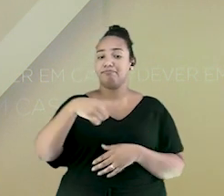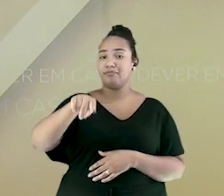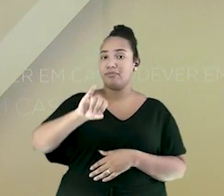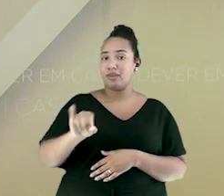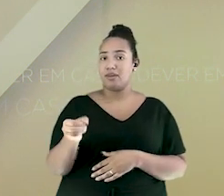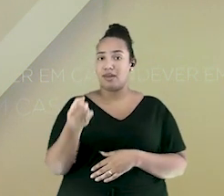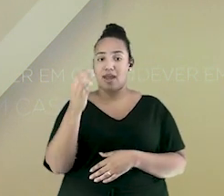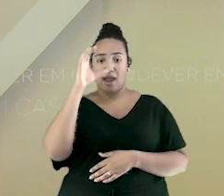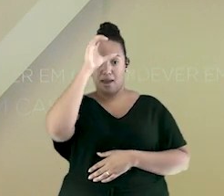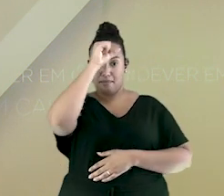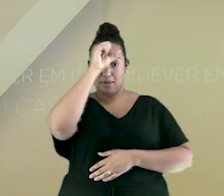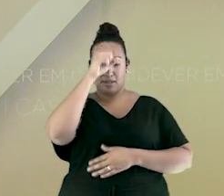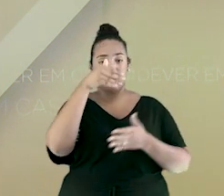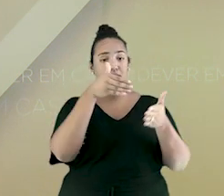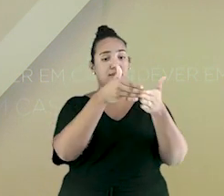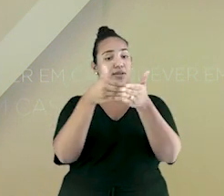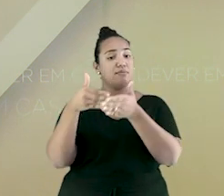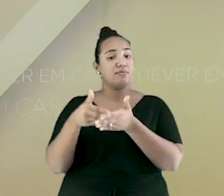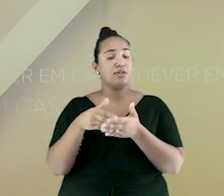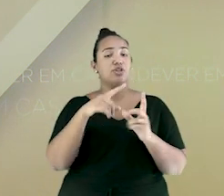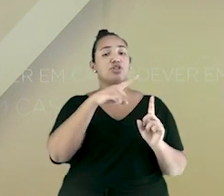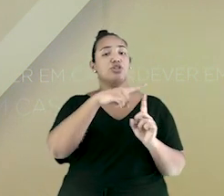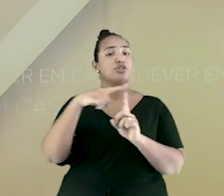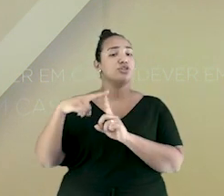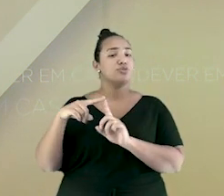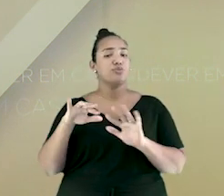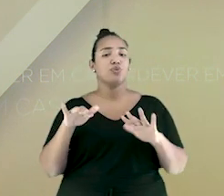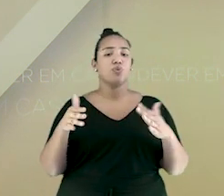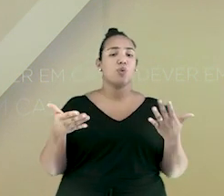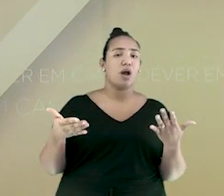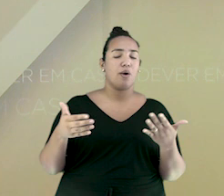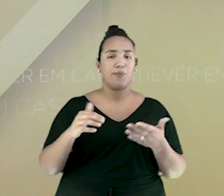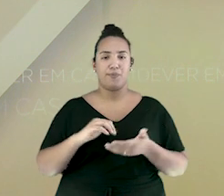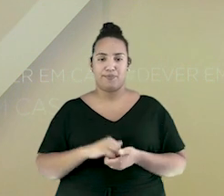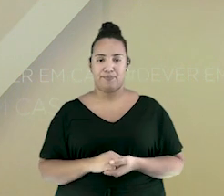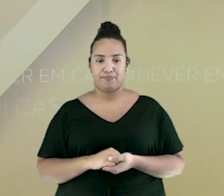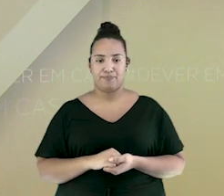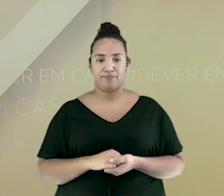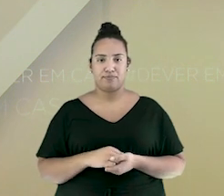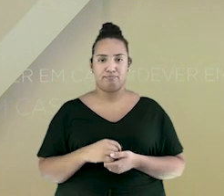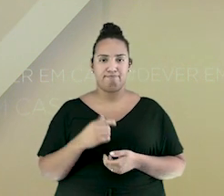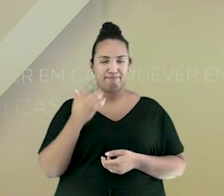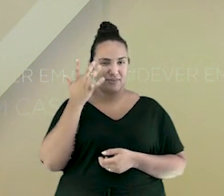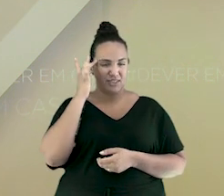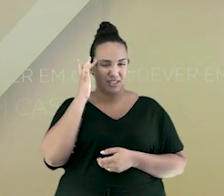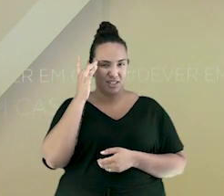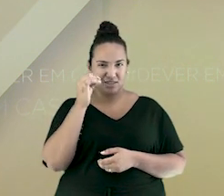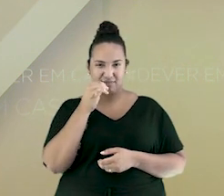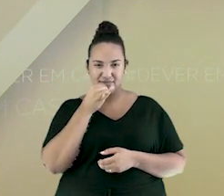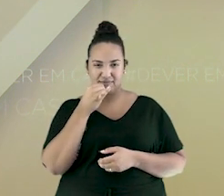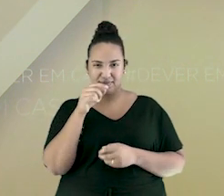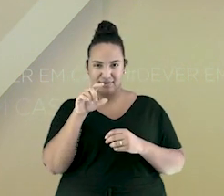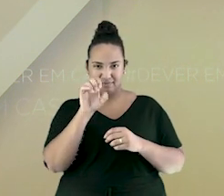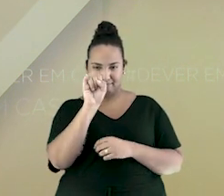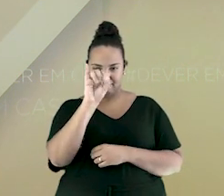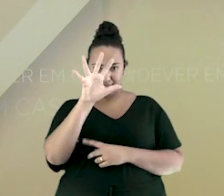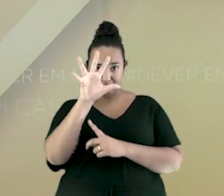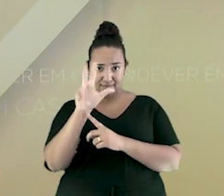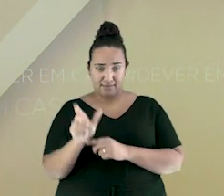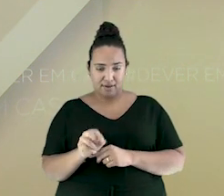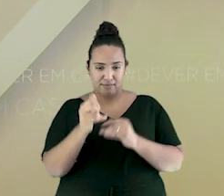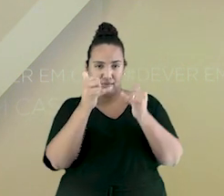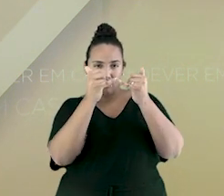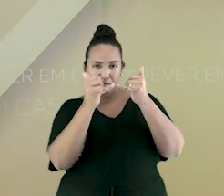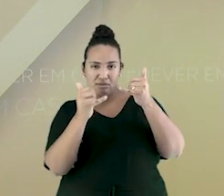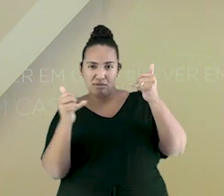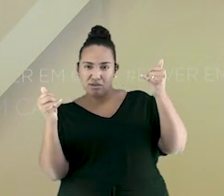que existem entre os territórios. Vocês acham que essas linhas que dividem os